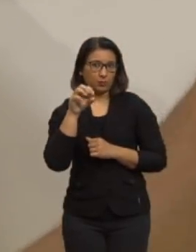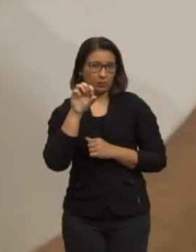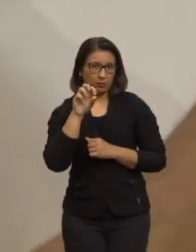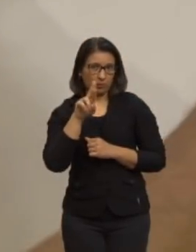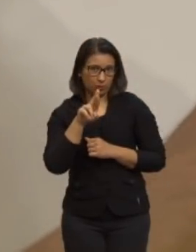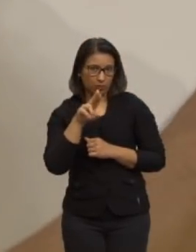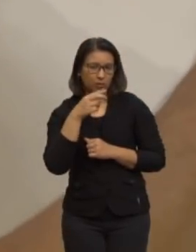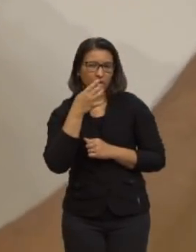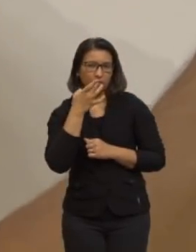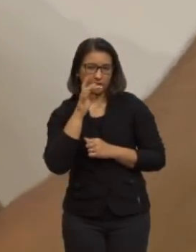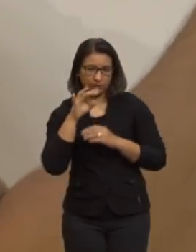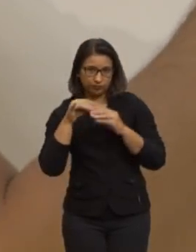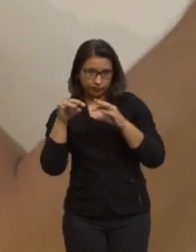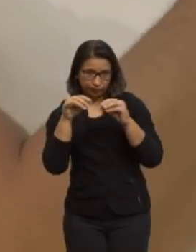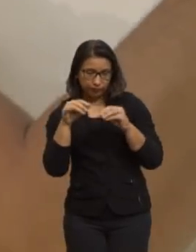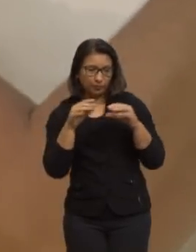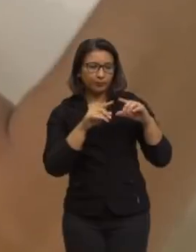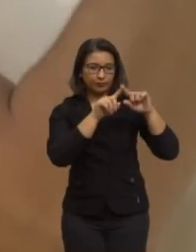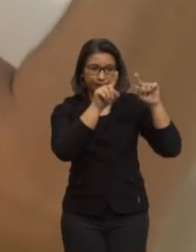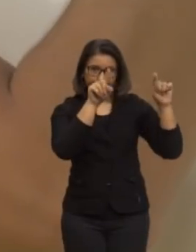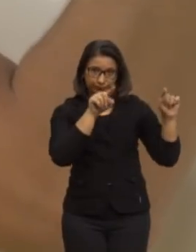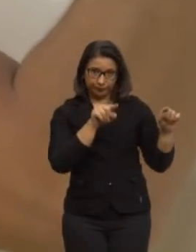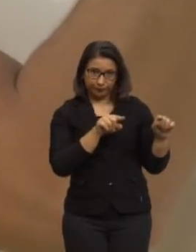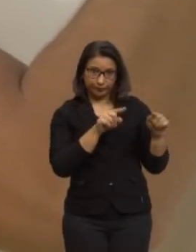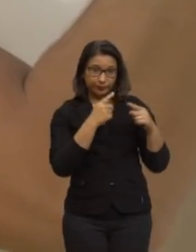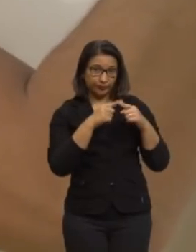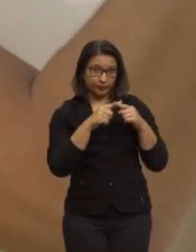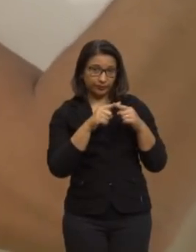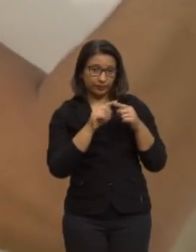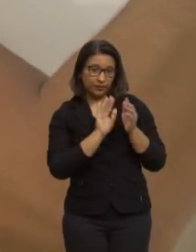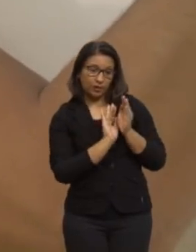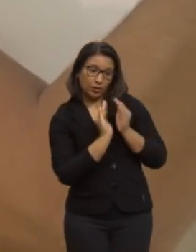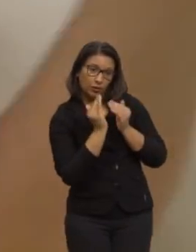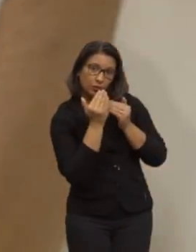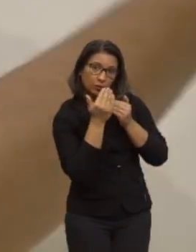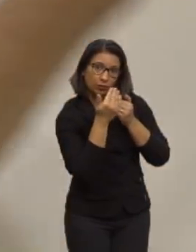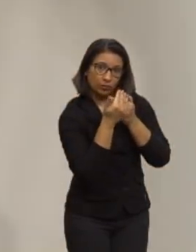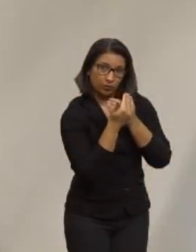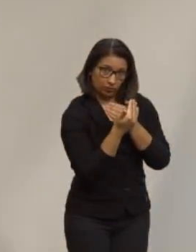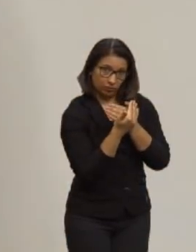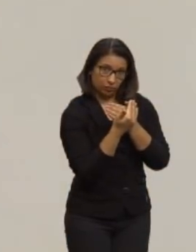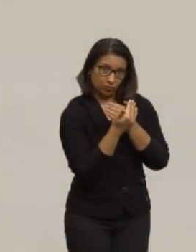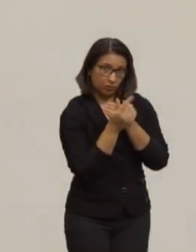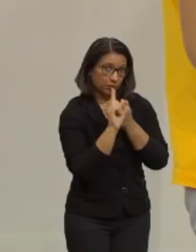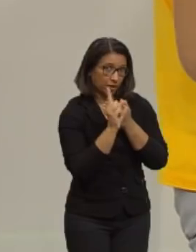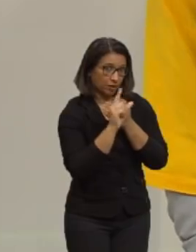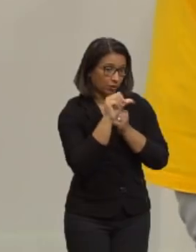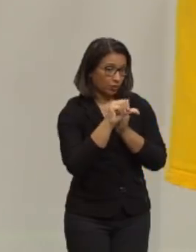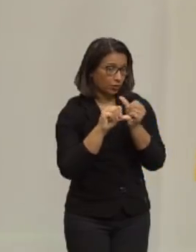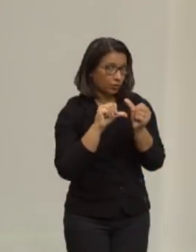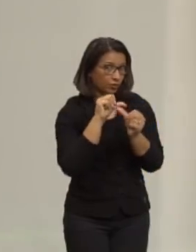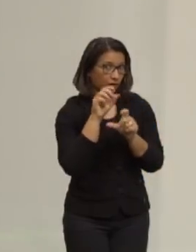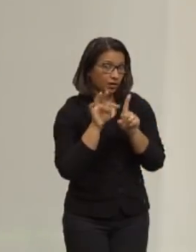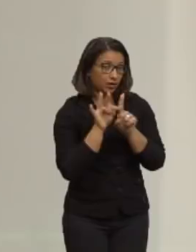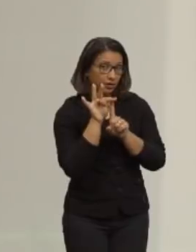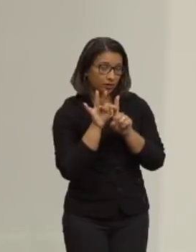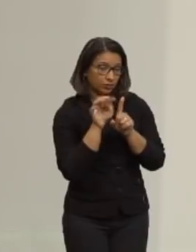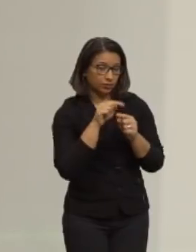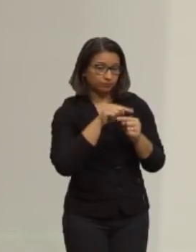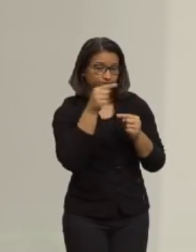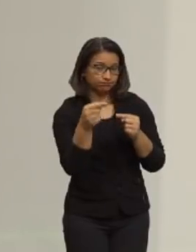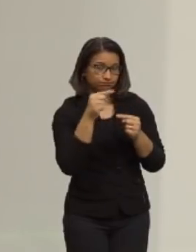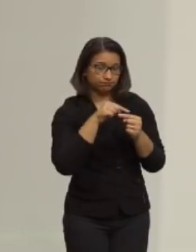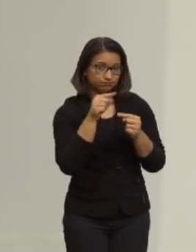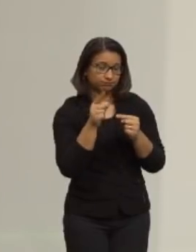grossinho aqui ó por quê porque precisa ser isolado tá para não tocar temperatura aqui